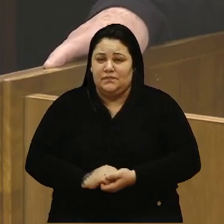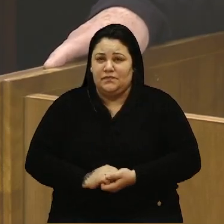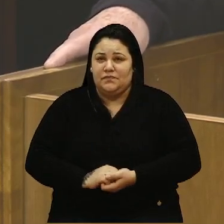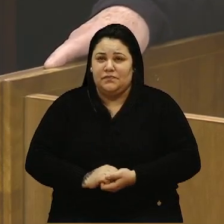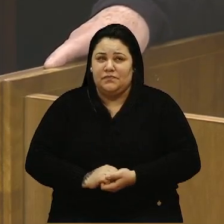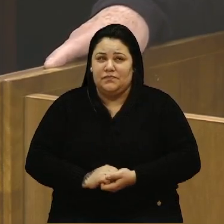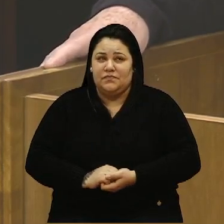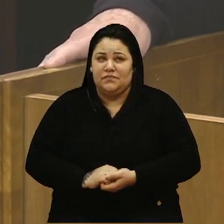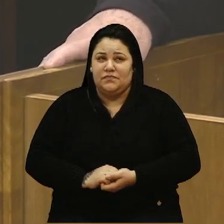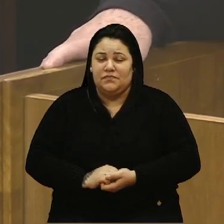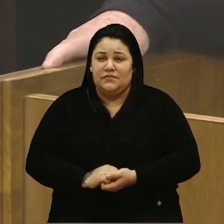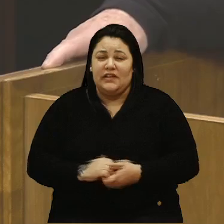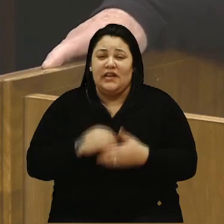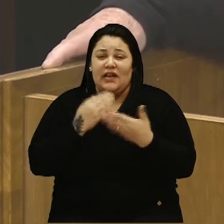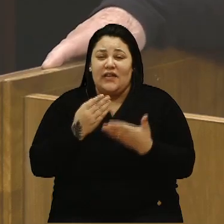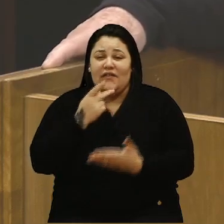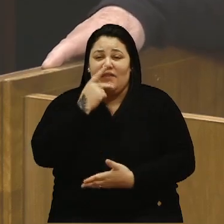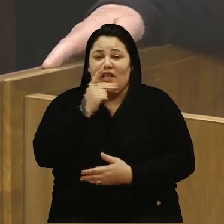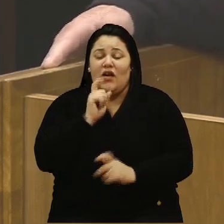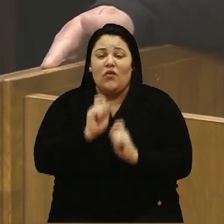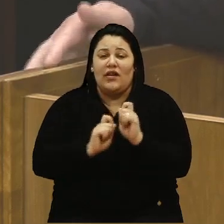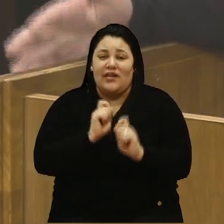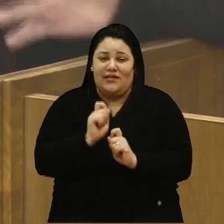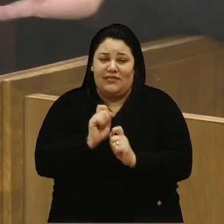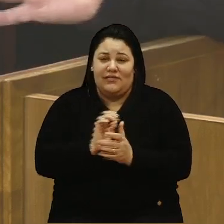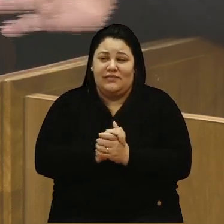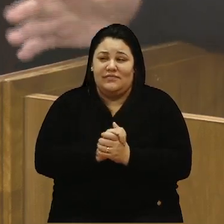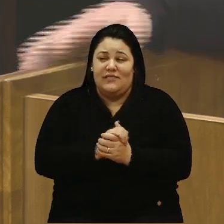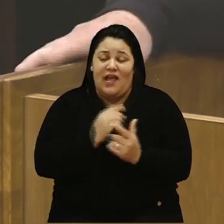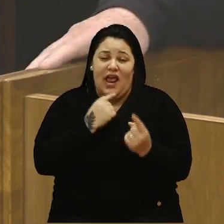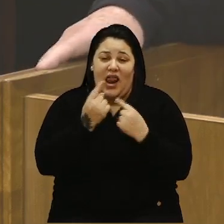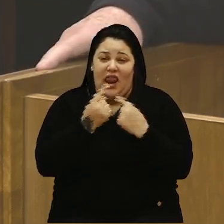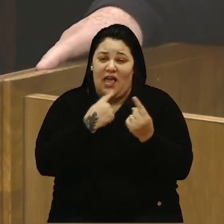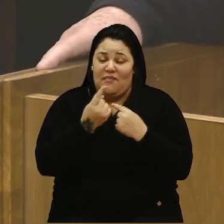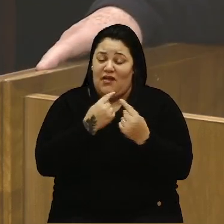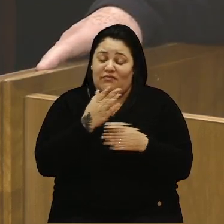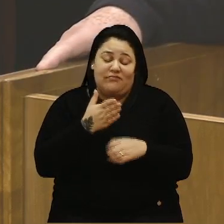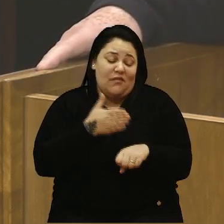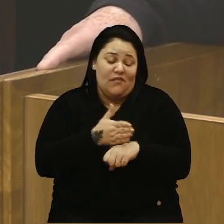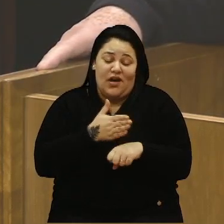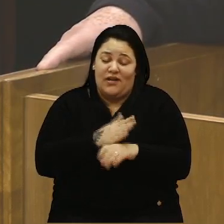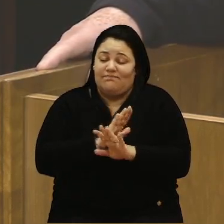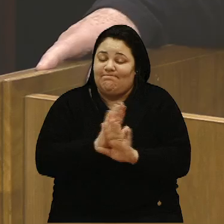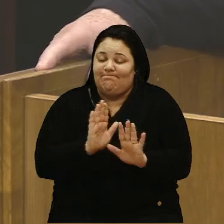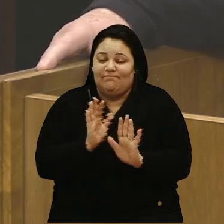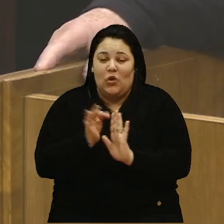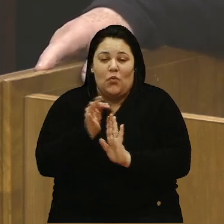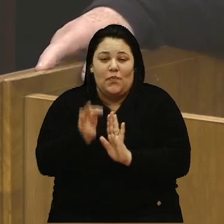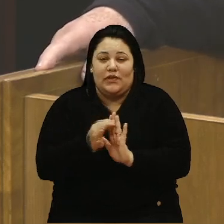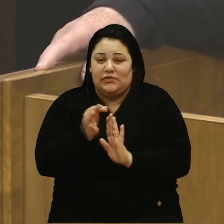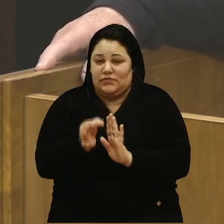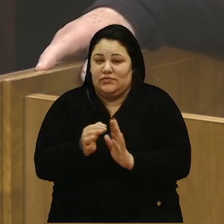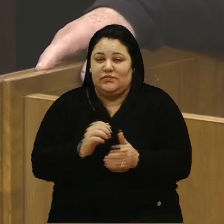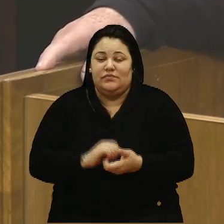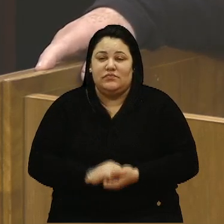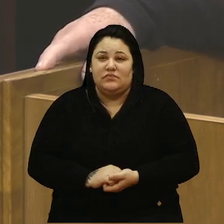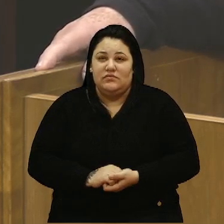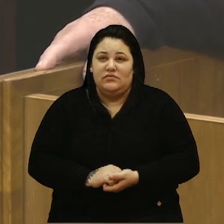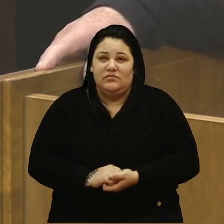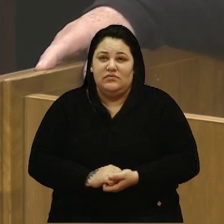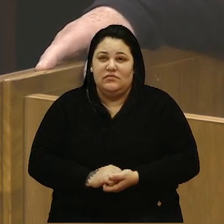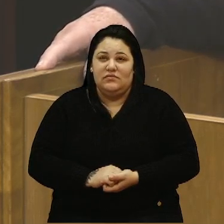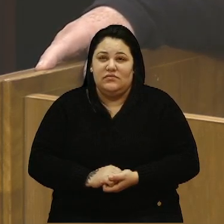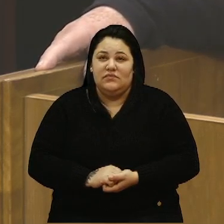Então, eu diria assim que espernear é do jogo. Espernear é do jogo. Né?